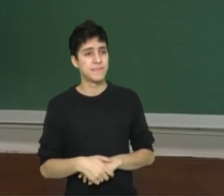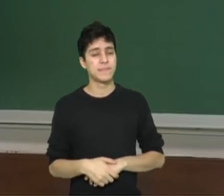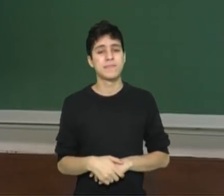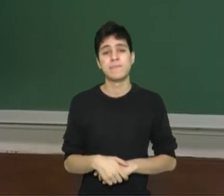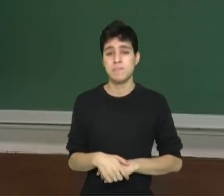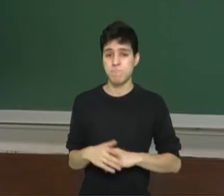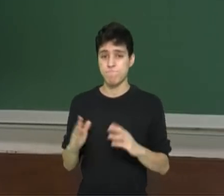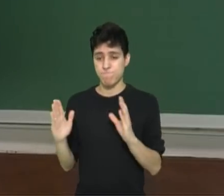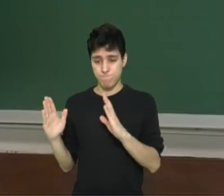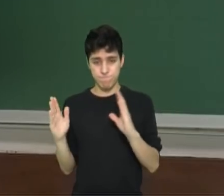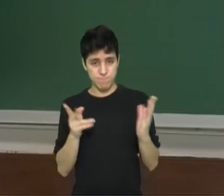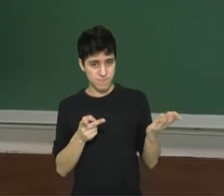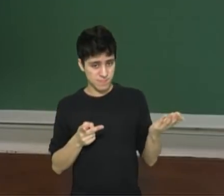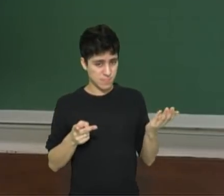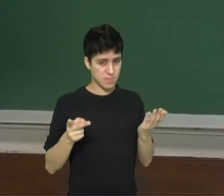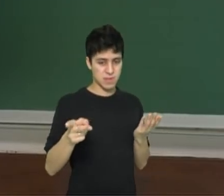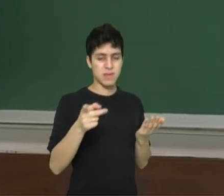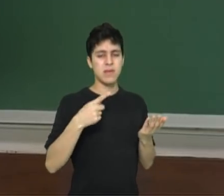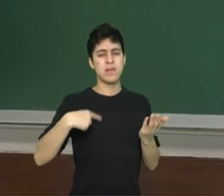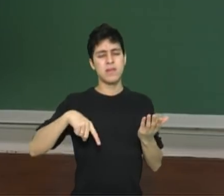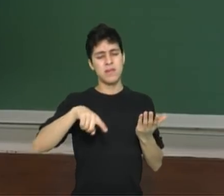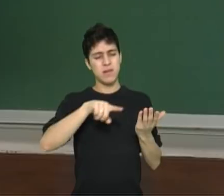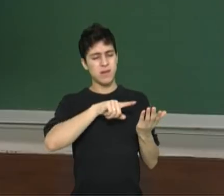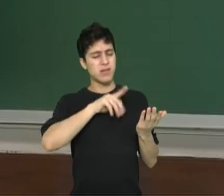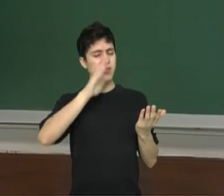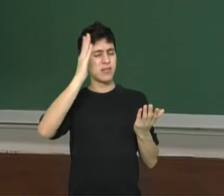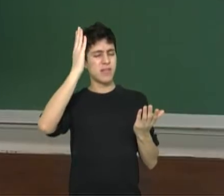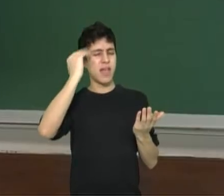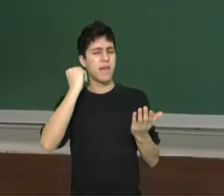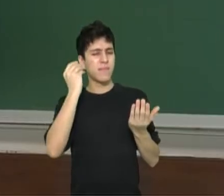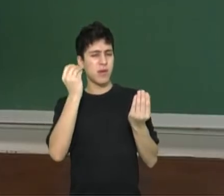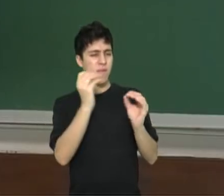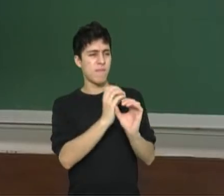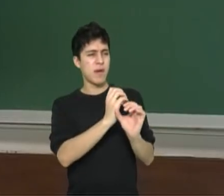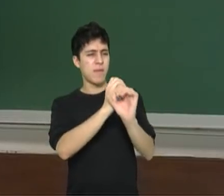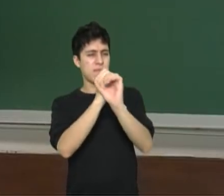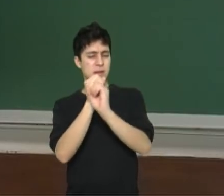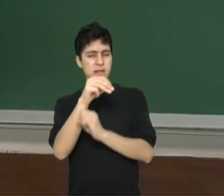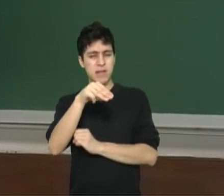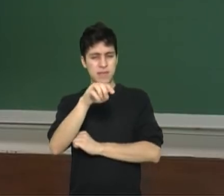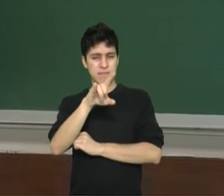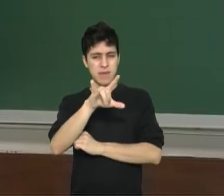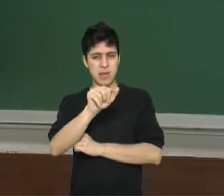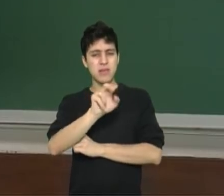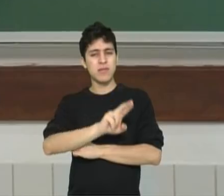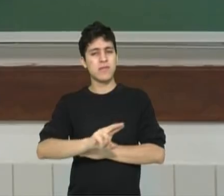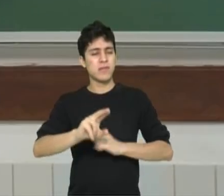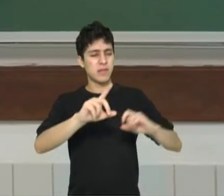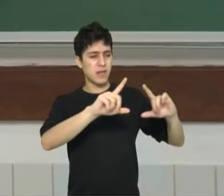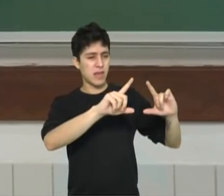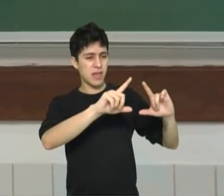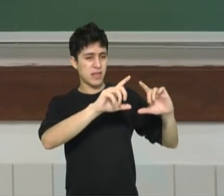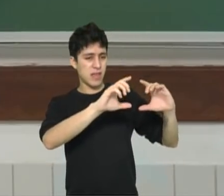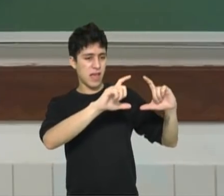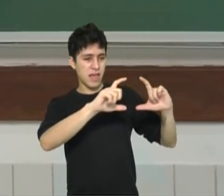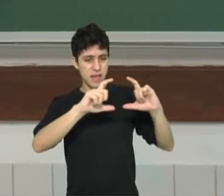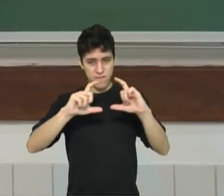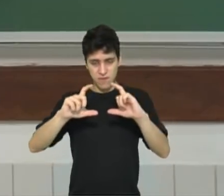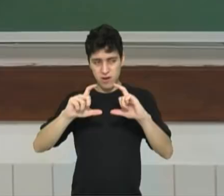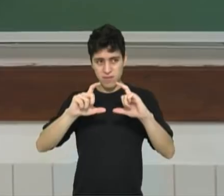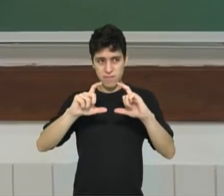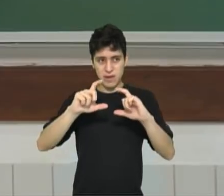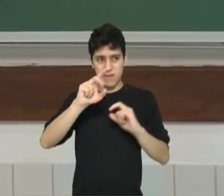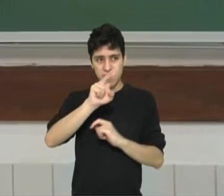Dando sequência, então, a gente já sabe como calcular a velocidade média, né? Usando a fórmula Vm igual a ΔS